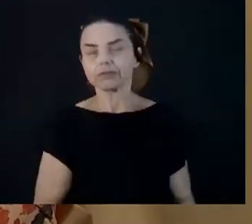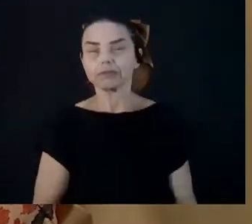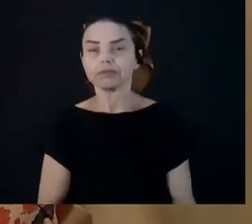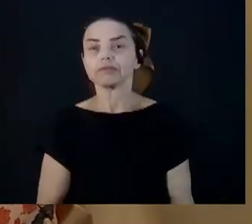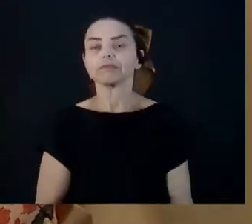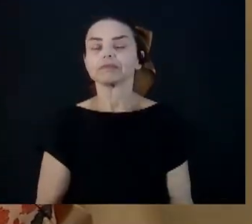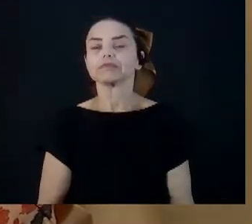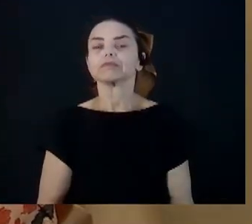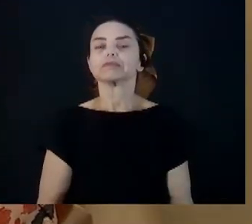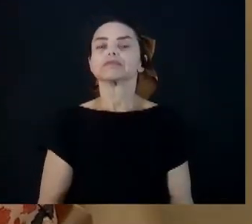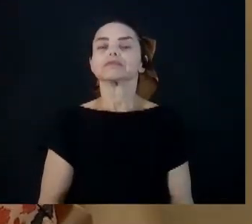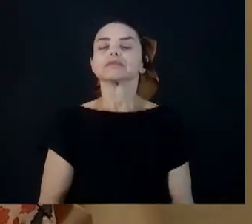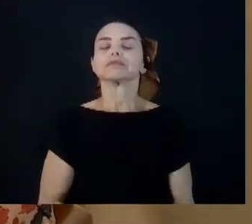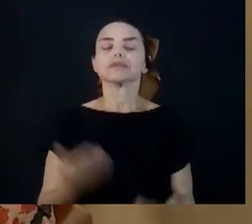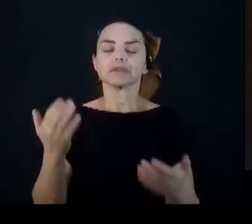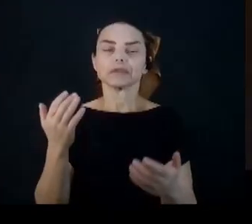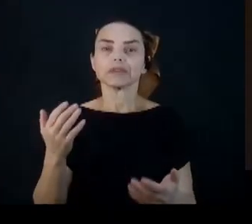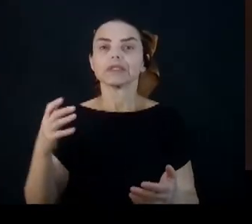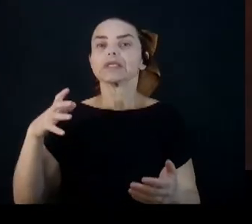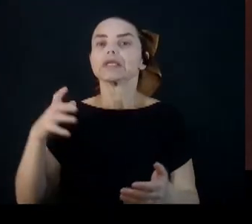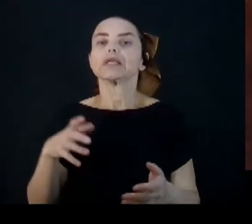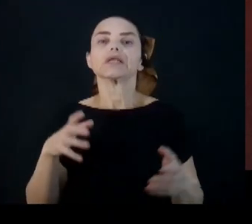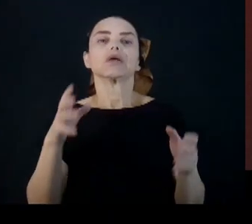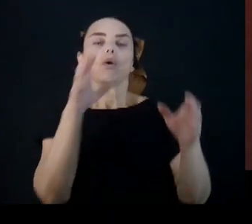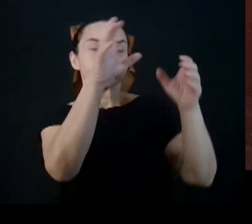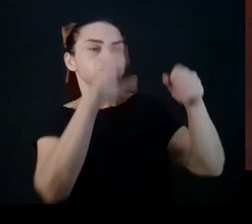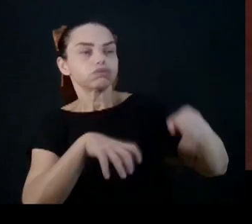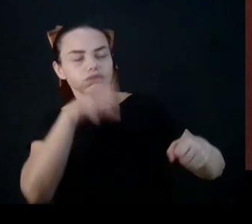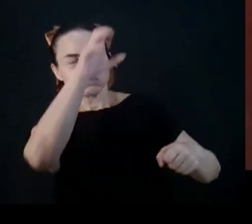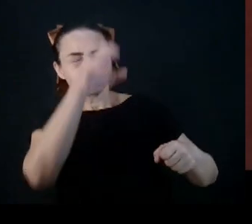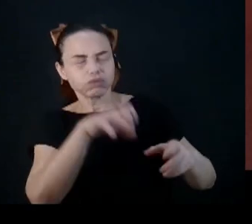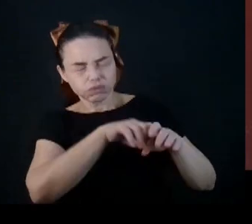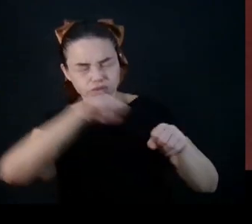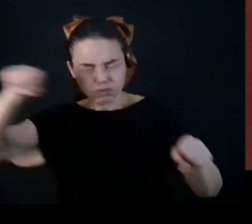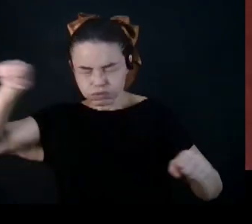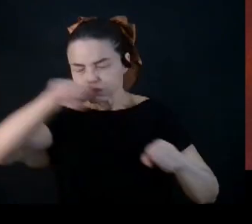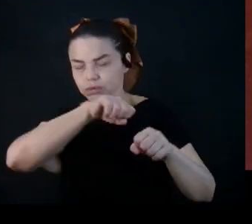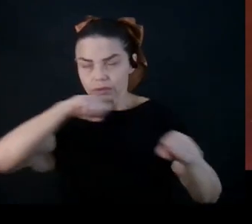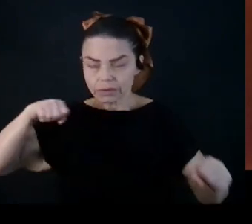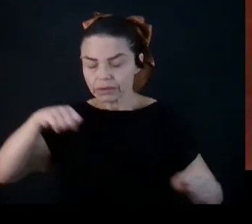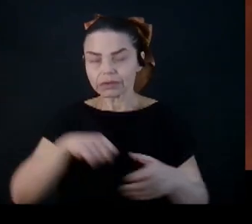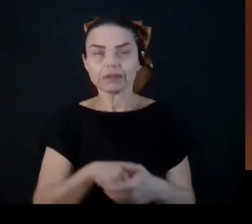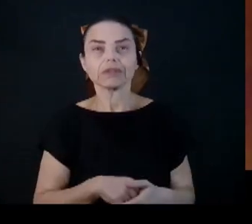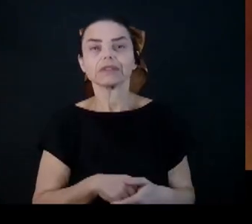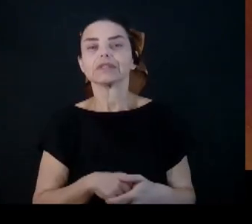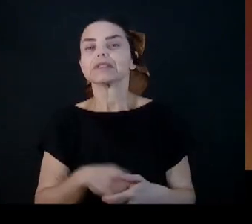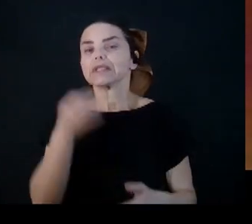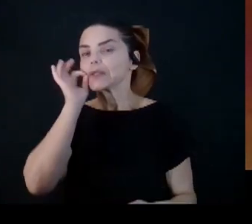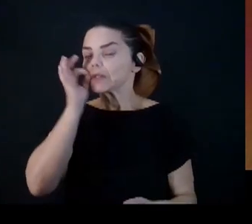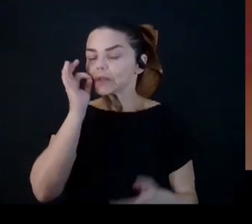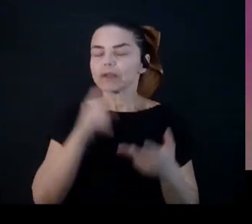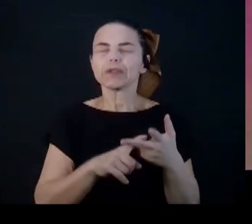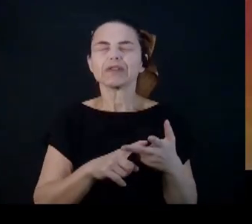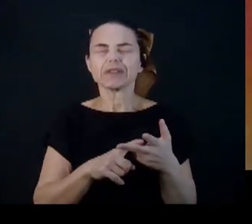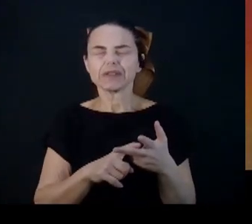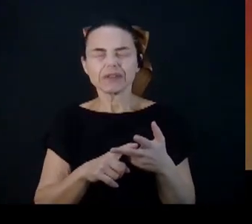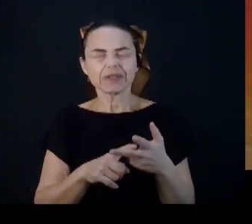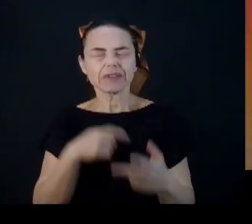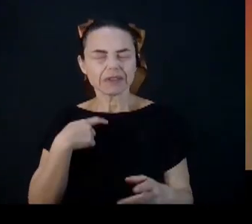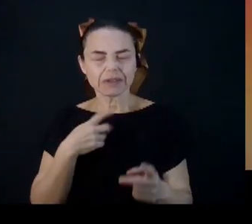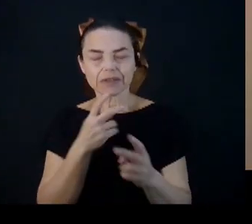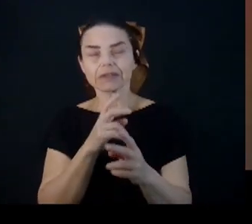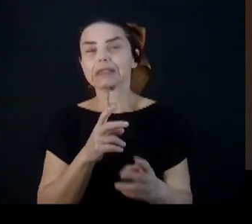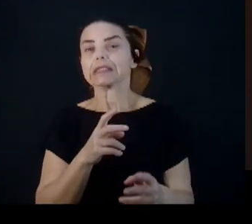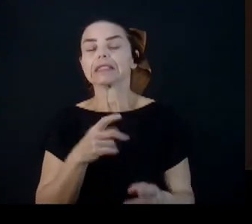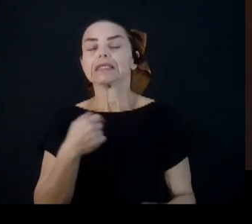colheita das fazendas de café. Ele não se preocupou com os escravos que estavam saindo